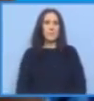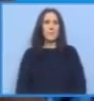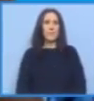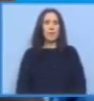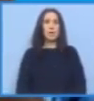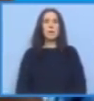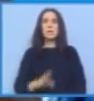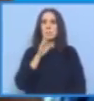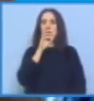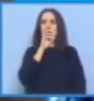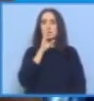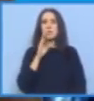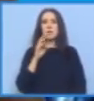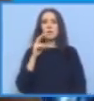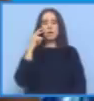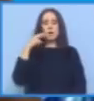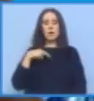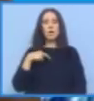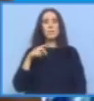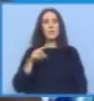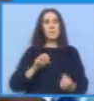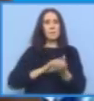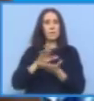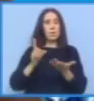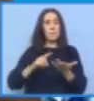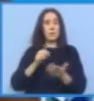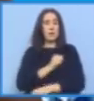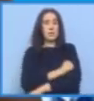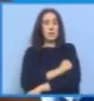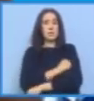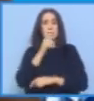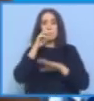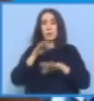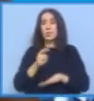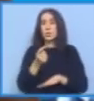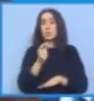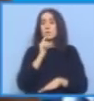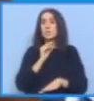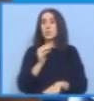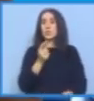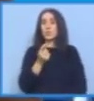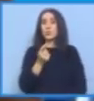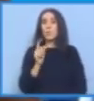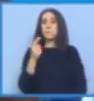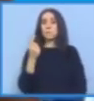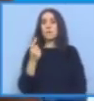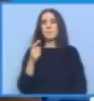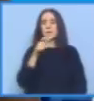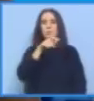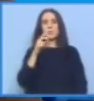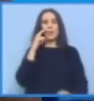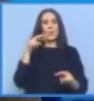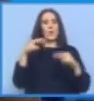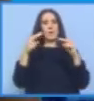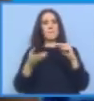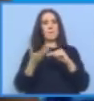também se separasse um bocadinho a barafunda que há muitas vezes nas casas, se fizesse um pouco de silêncio, para as pessoas também se olharem